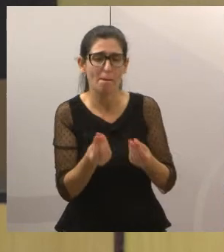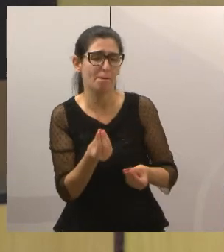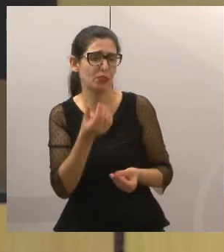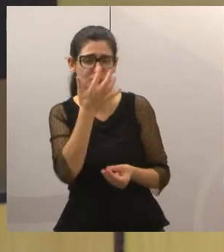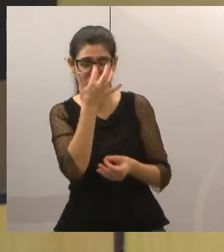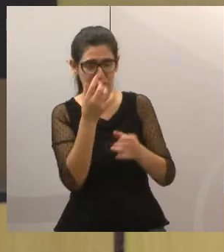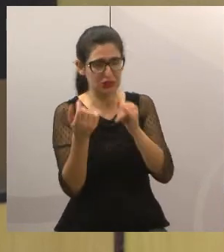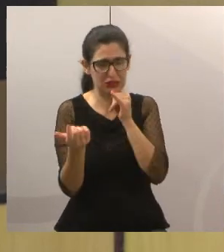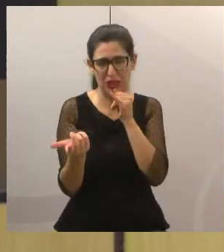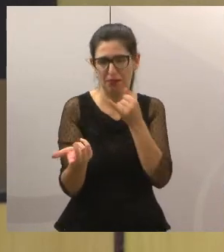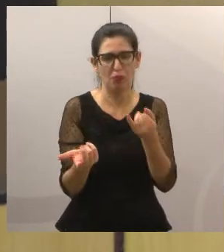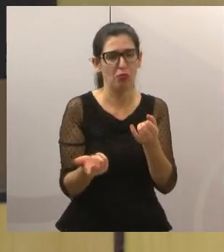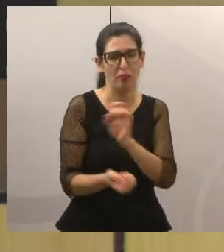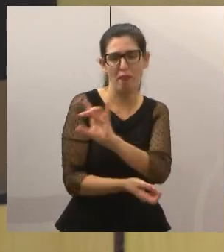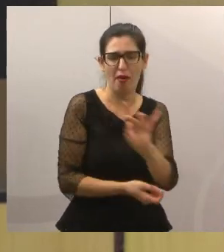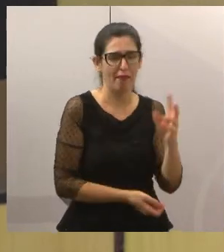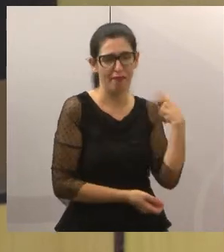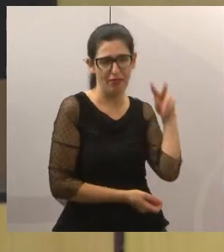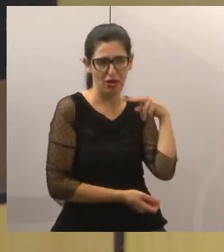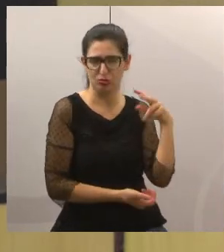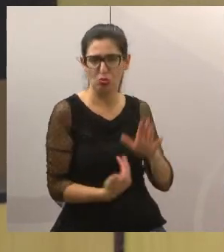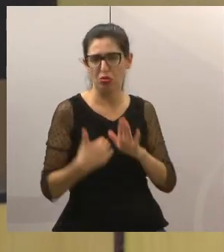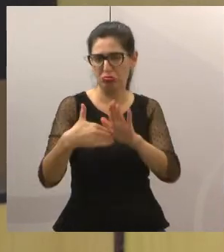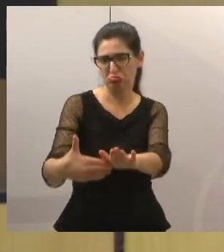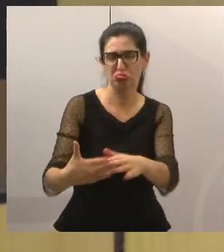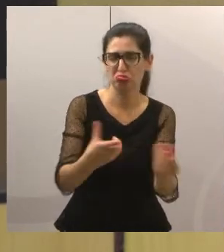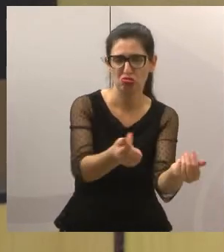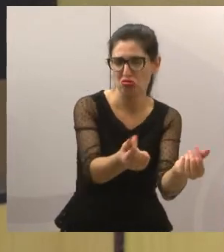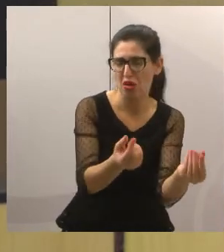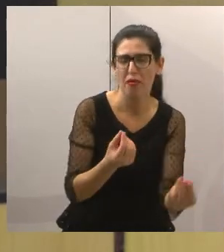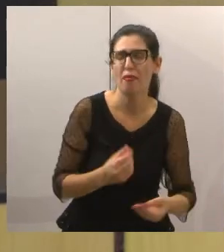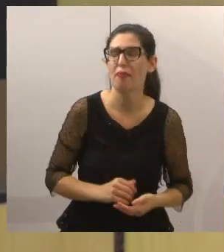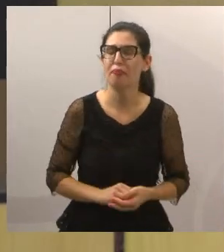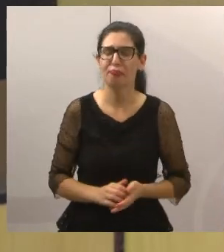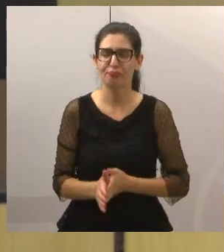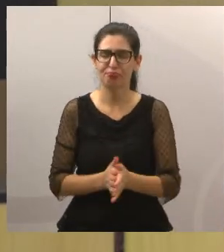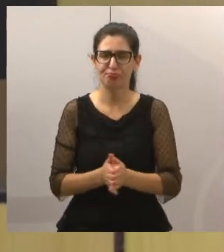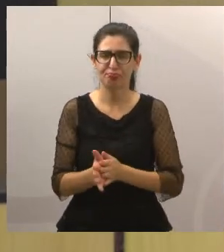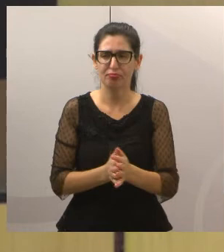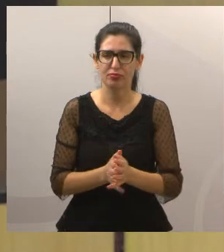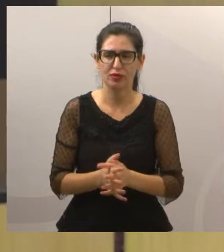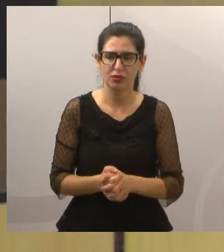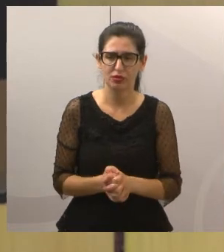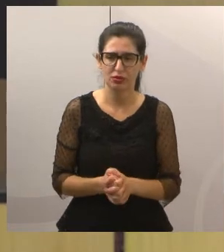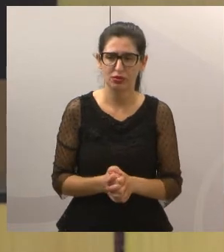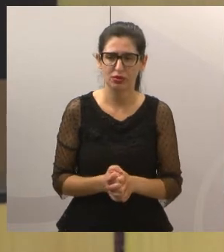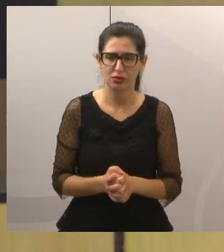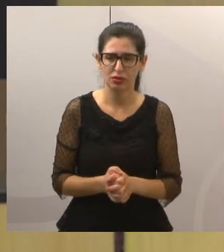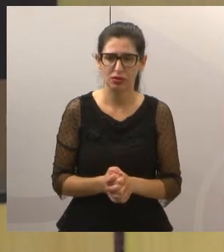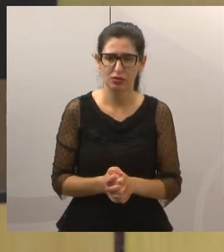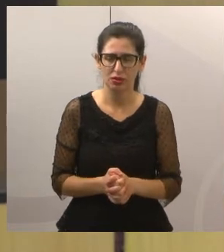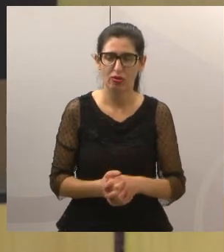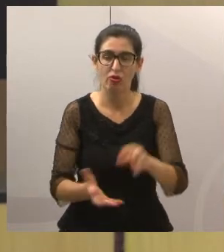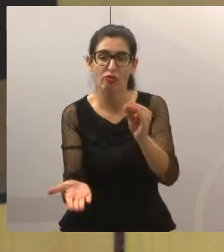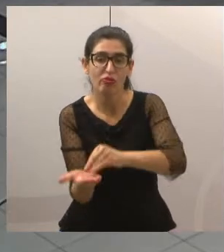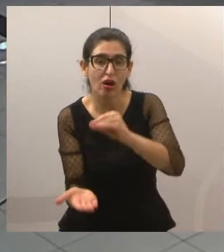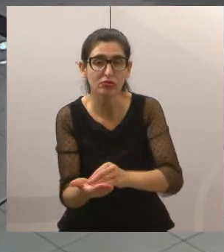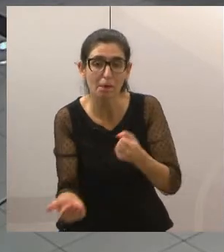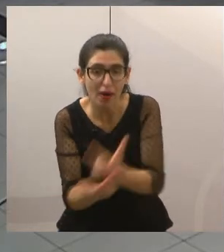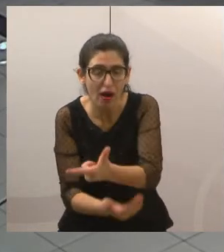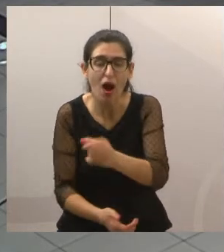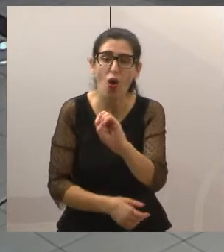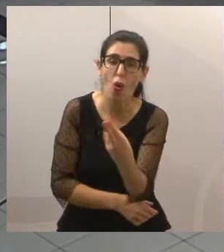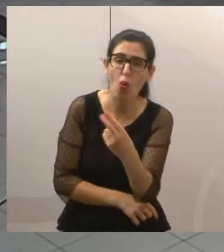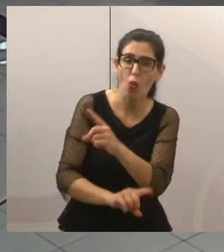para cada vereador que foi direcionado, vai ser todas colocadas no resto a pagar ou não?